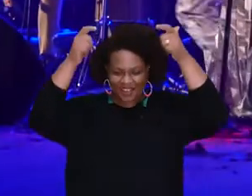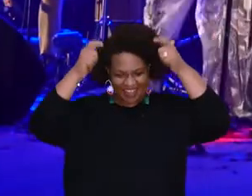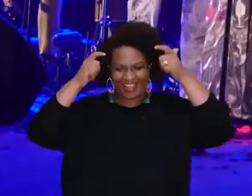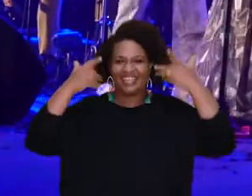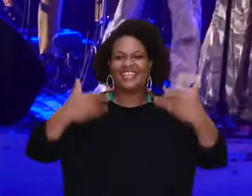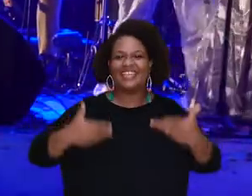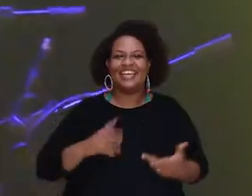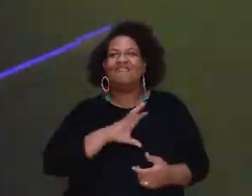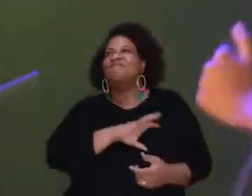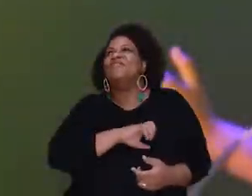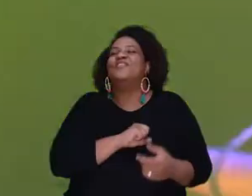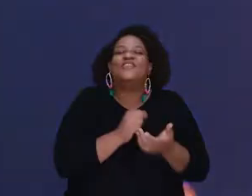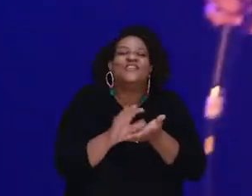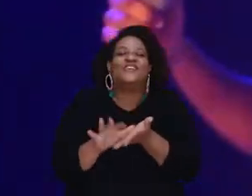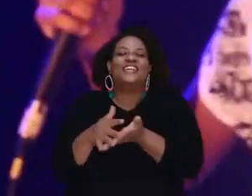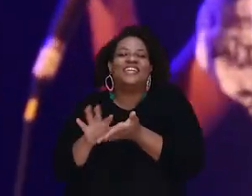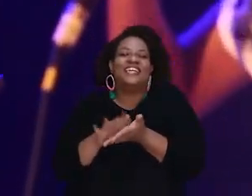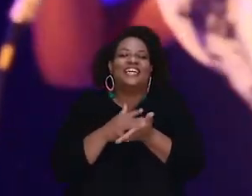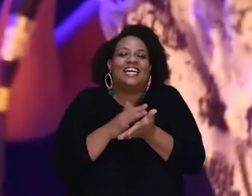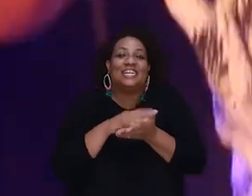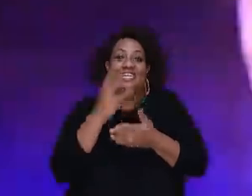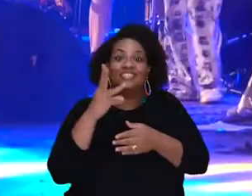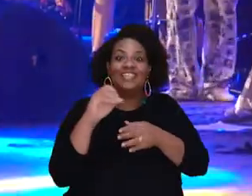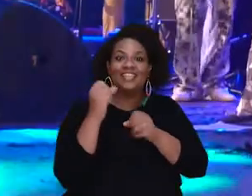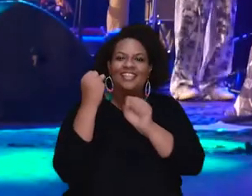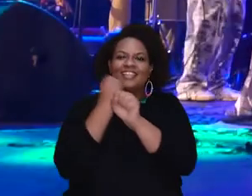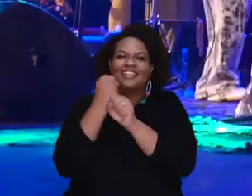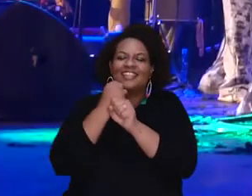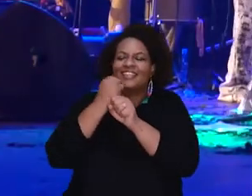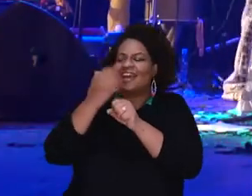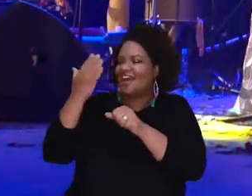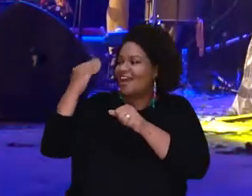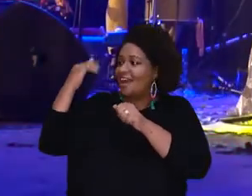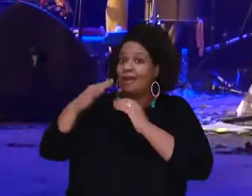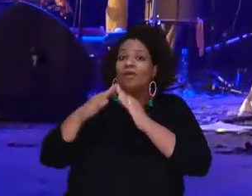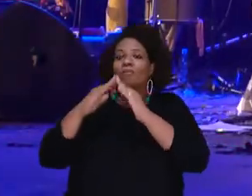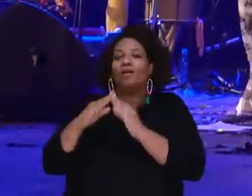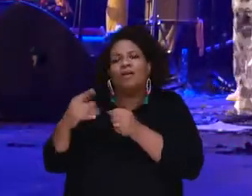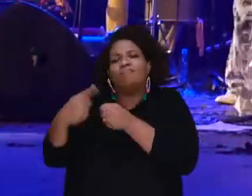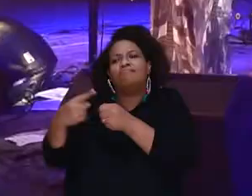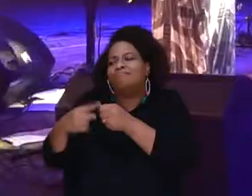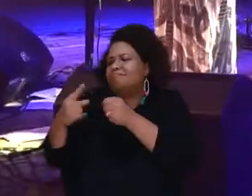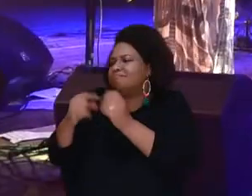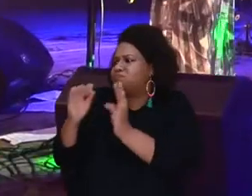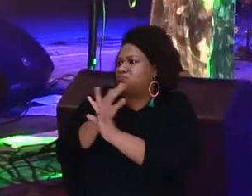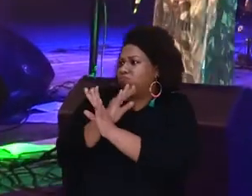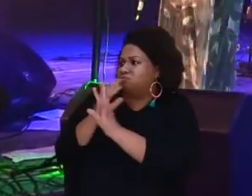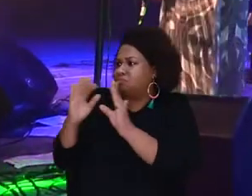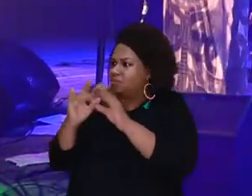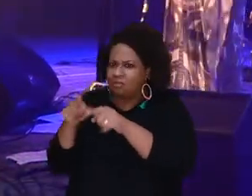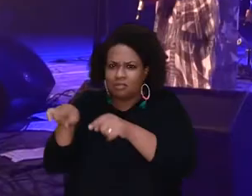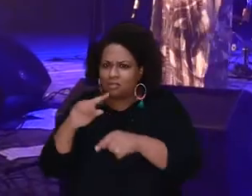rainha do coco, e o coco é meu amor. Há 30 anos passado, morava em